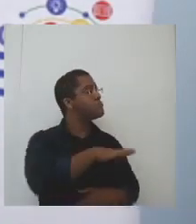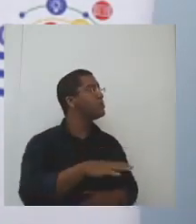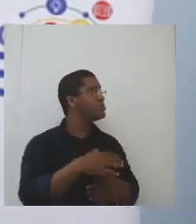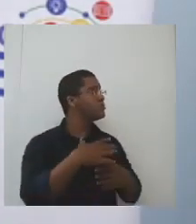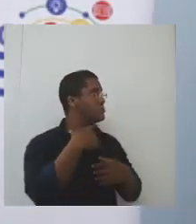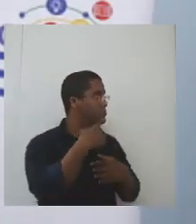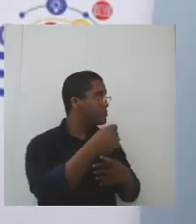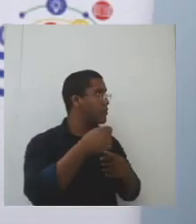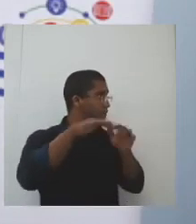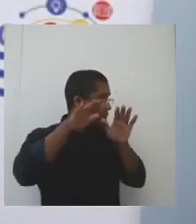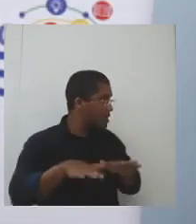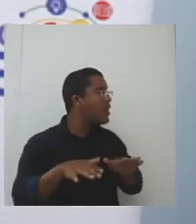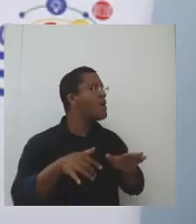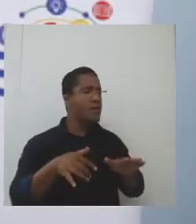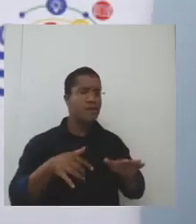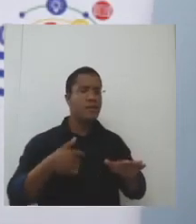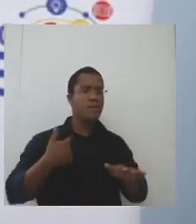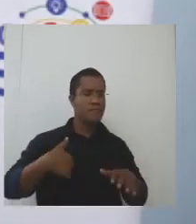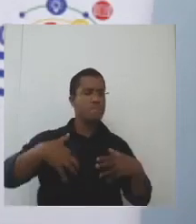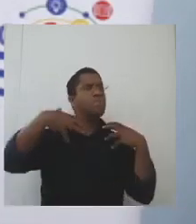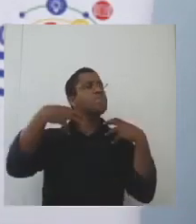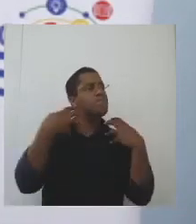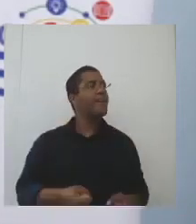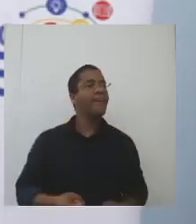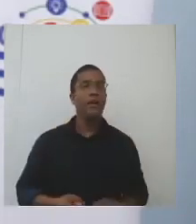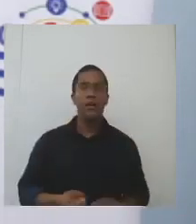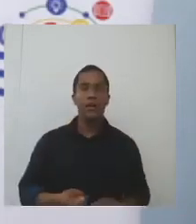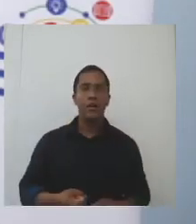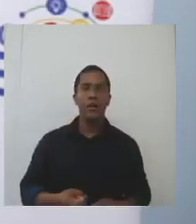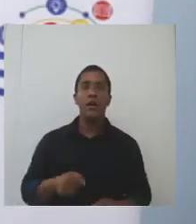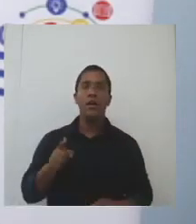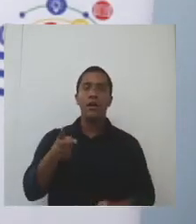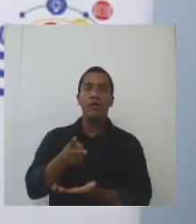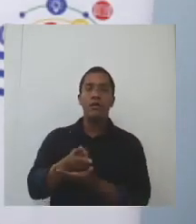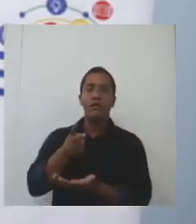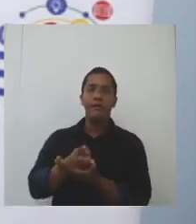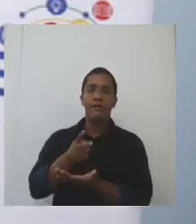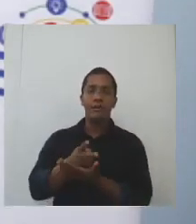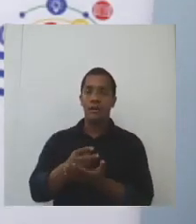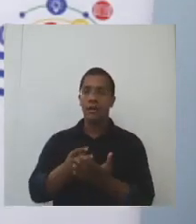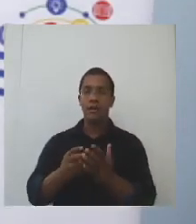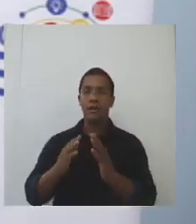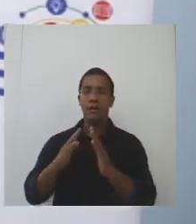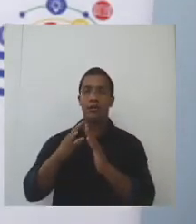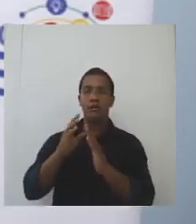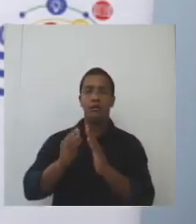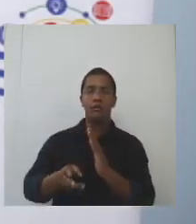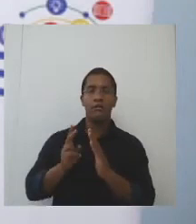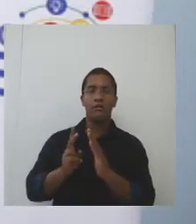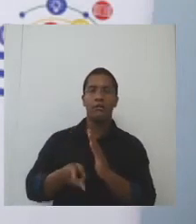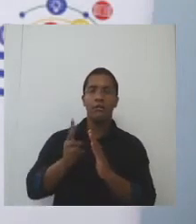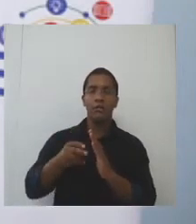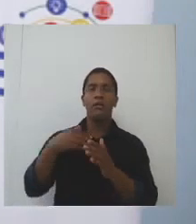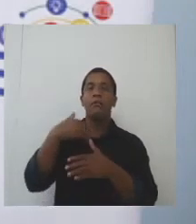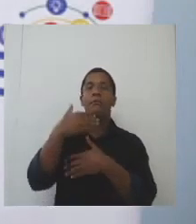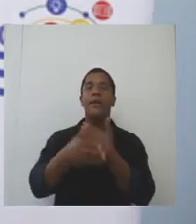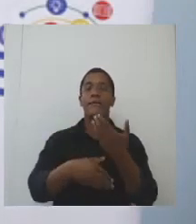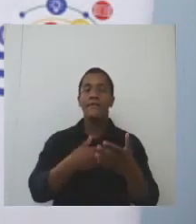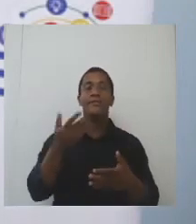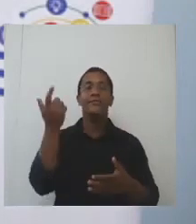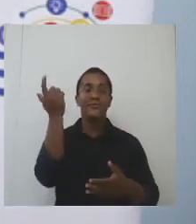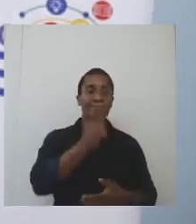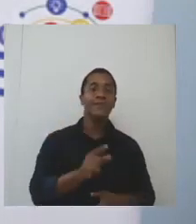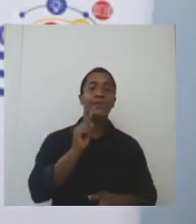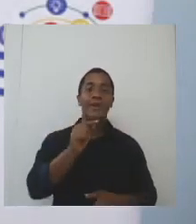que fico. E é permanecendo aqui, inevitavelmente, né, acabou acontecendo a nossa